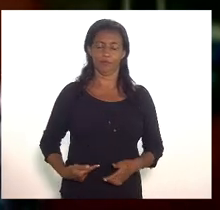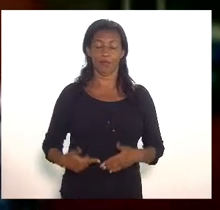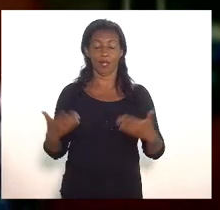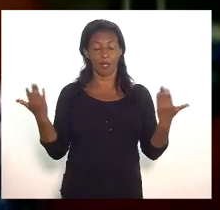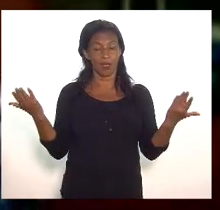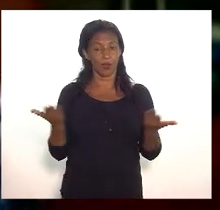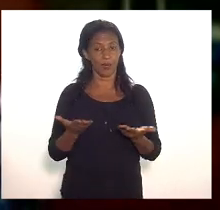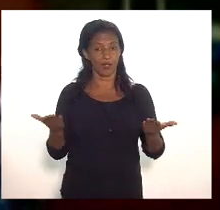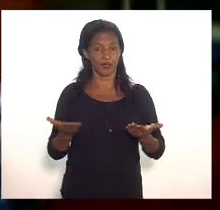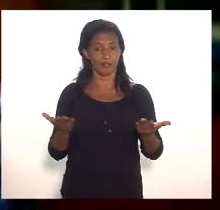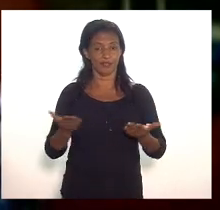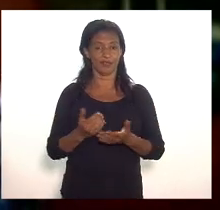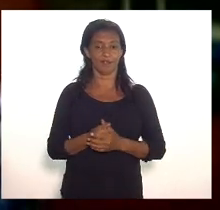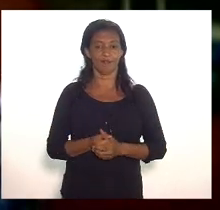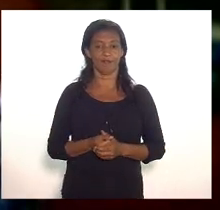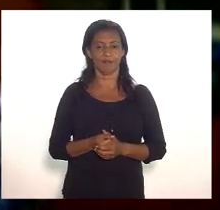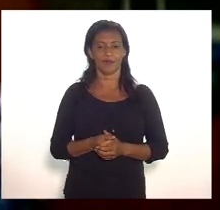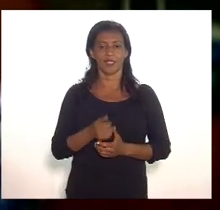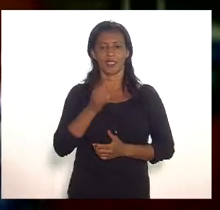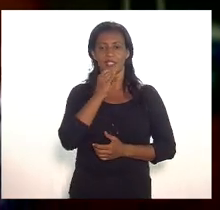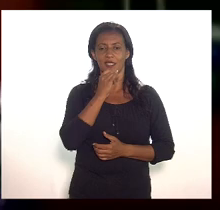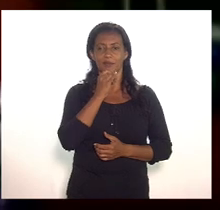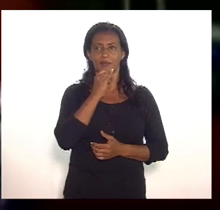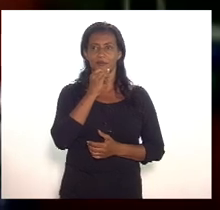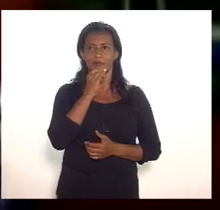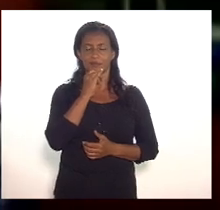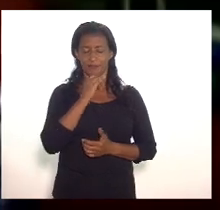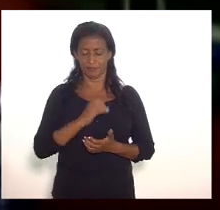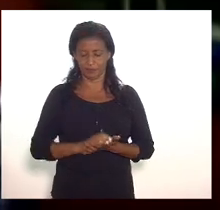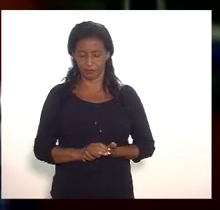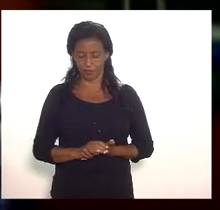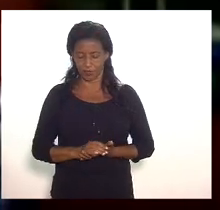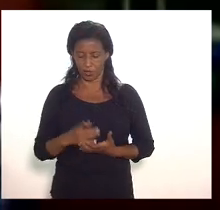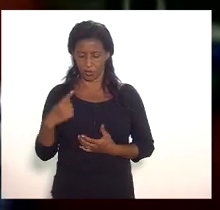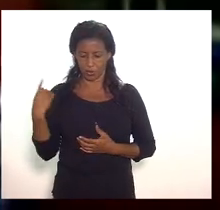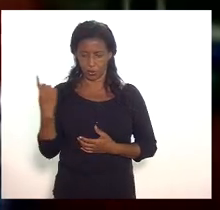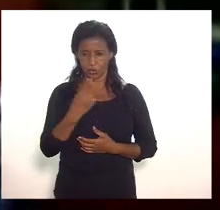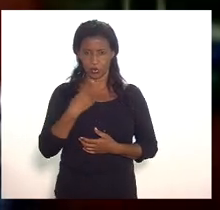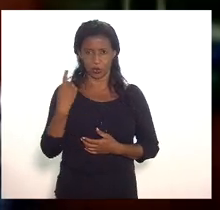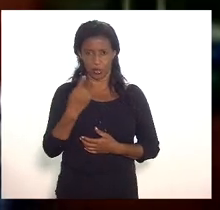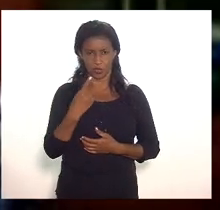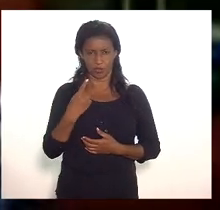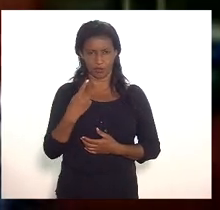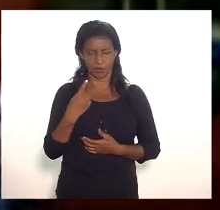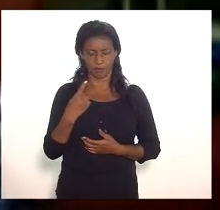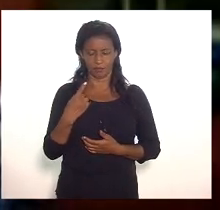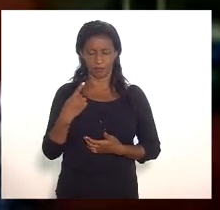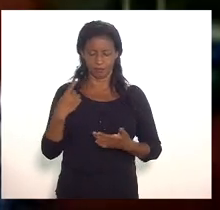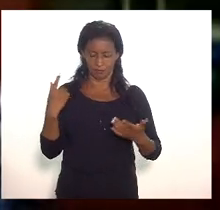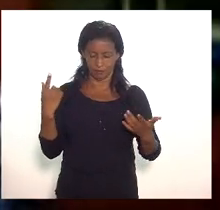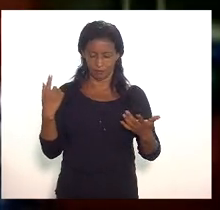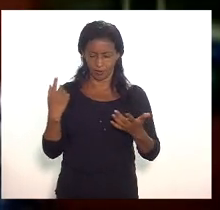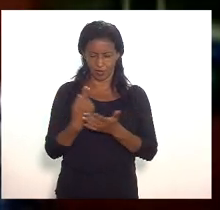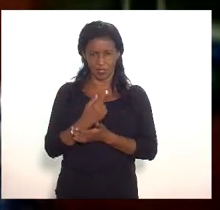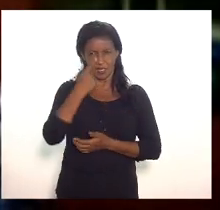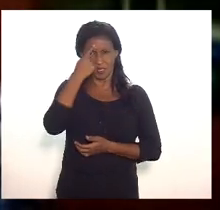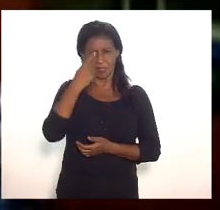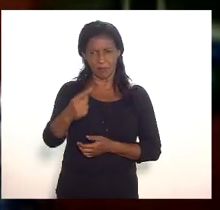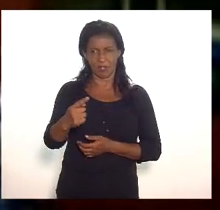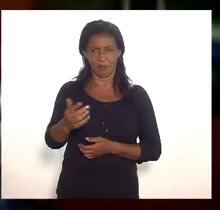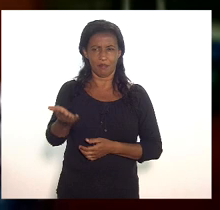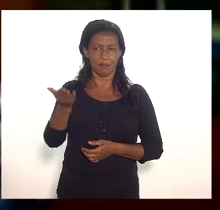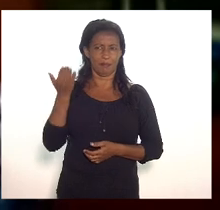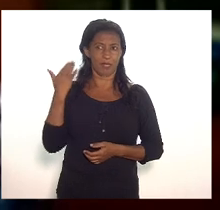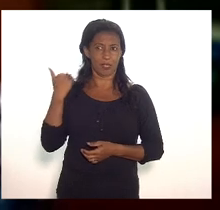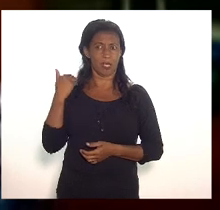Agora, por exemplo, nós tivemos nesta semana, na semana passada,